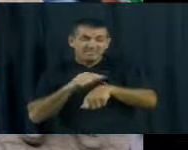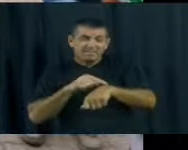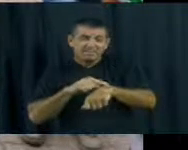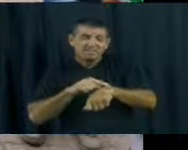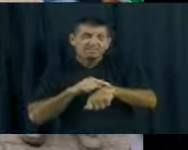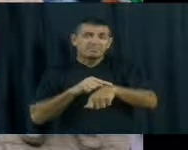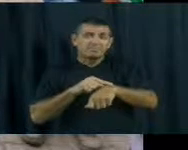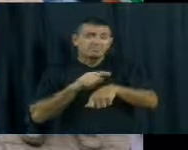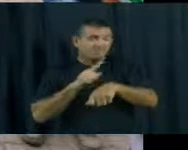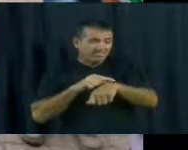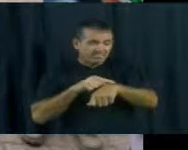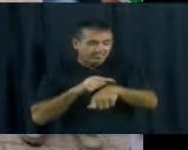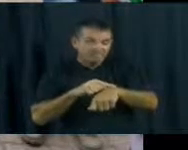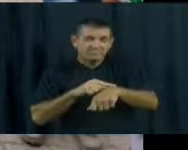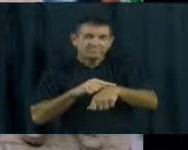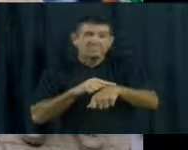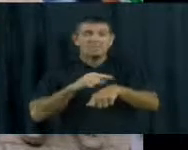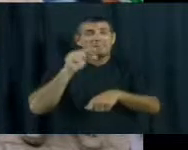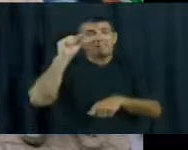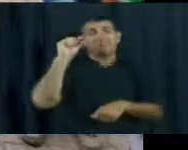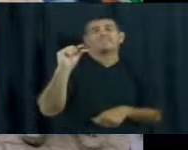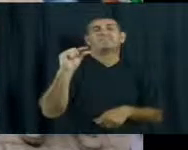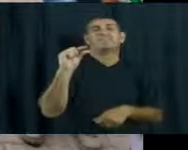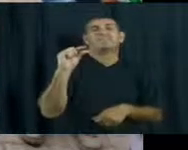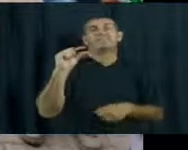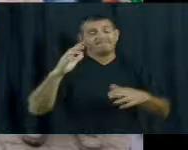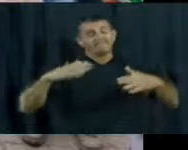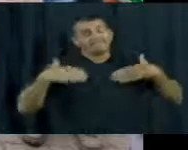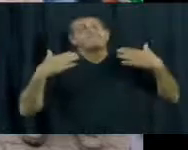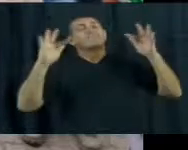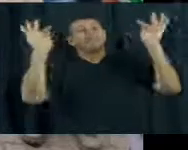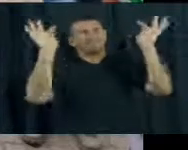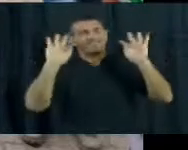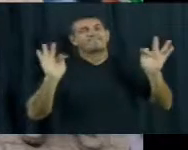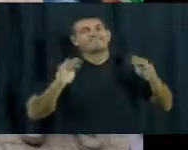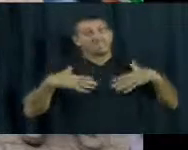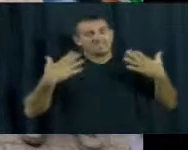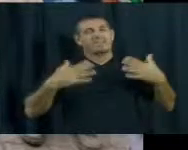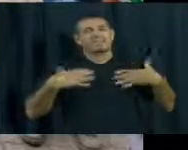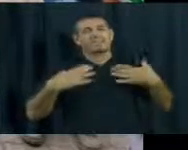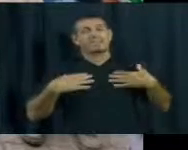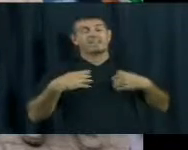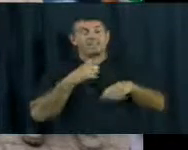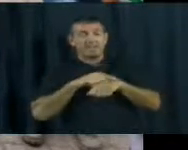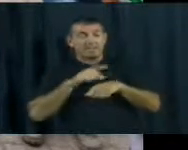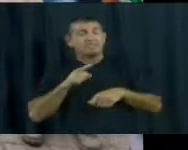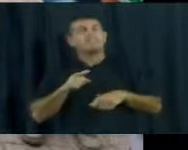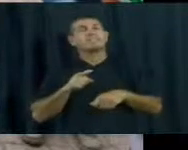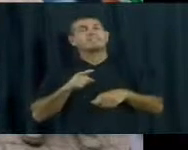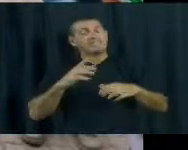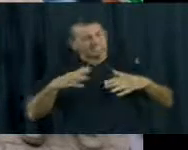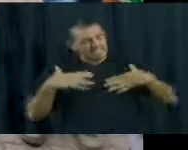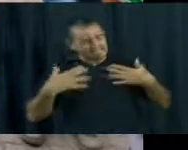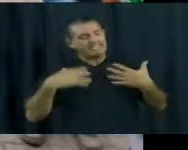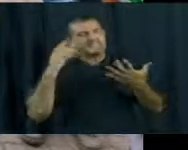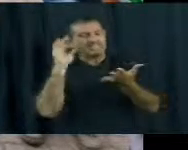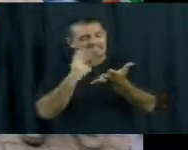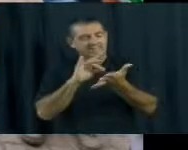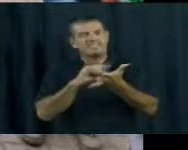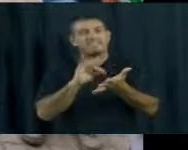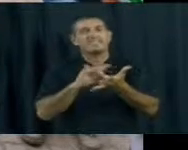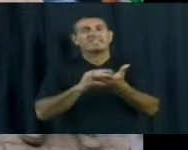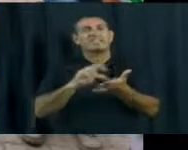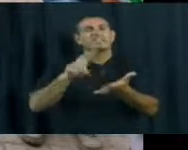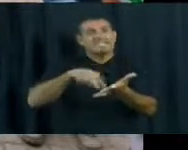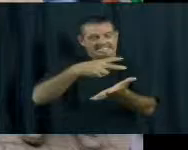pouquíssimos mesmo, dá para contar na palma da mão, de alegria. E esse foi um momento de alegria que eu tive lá. Eu vi. Tá? Como você